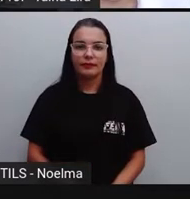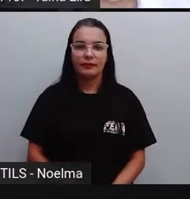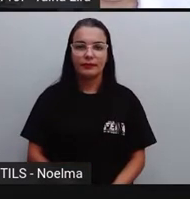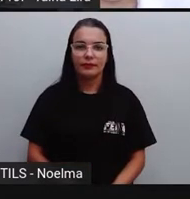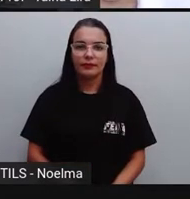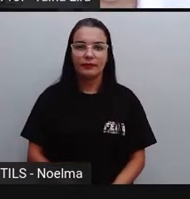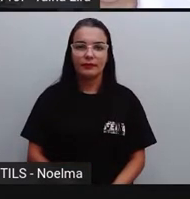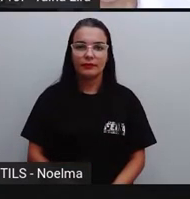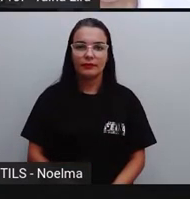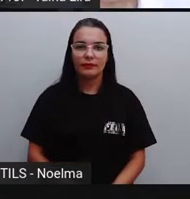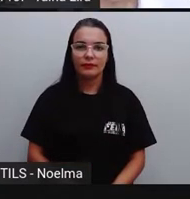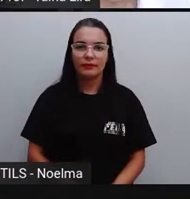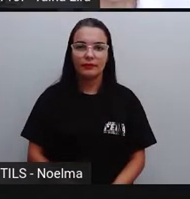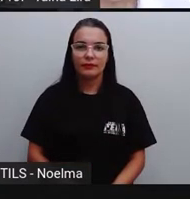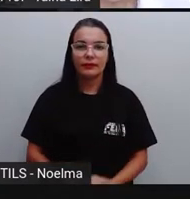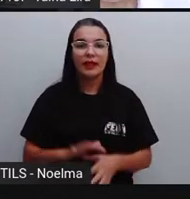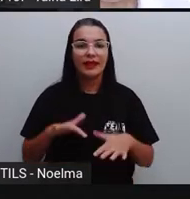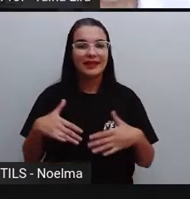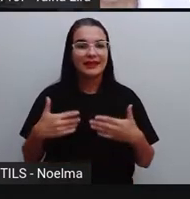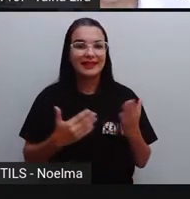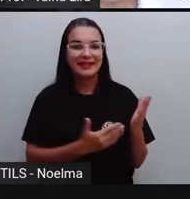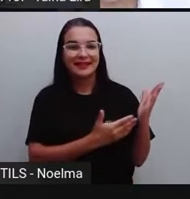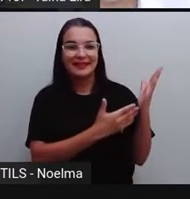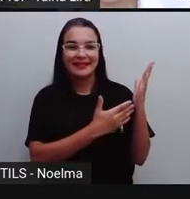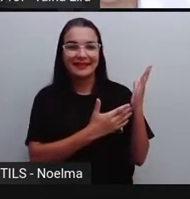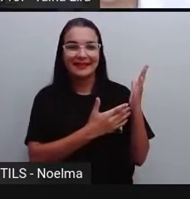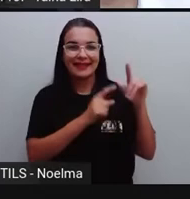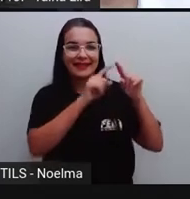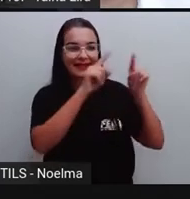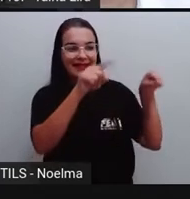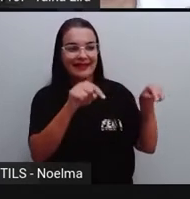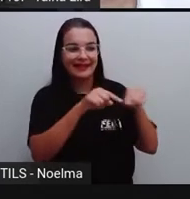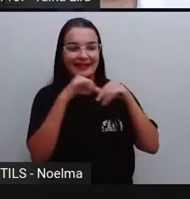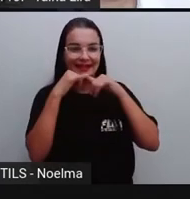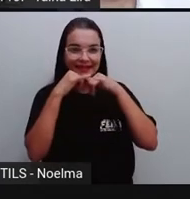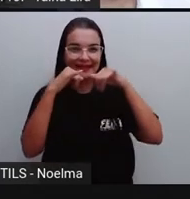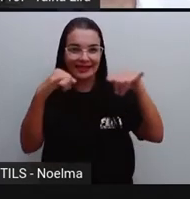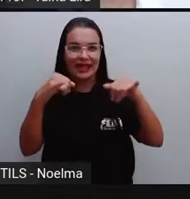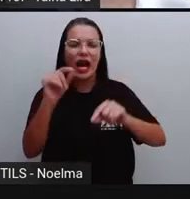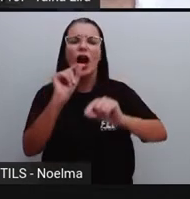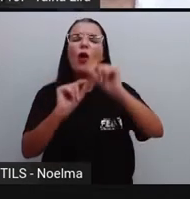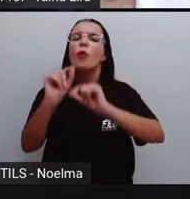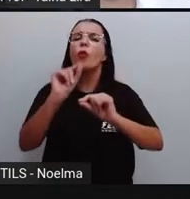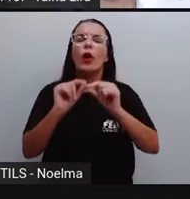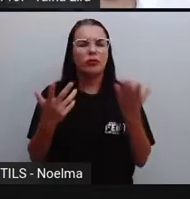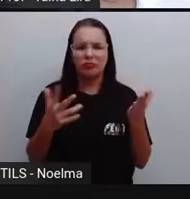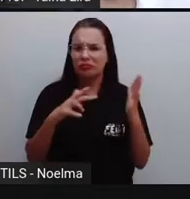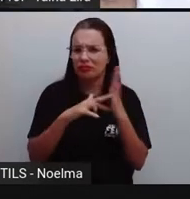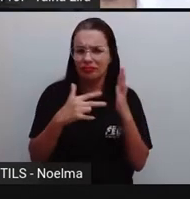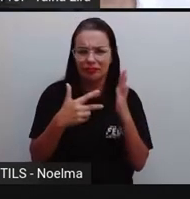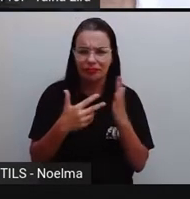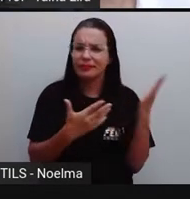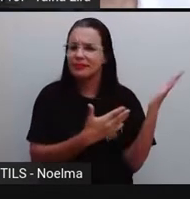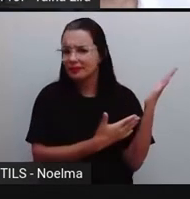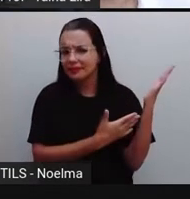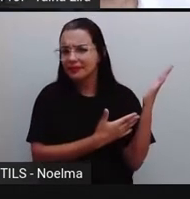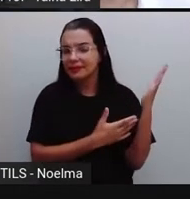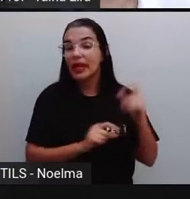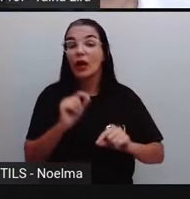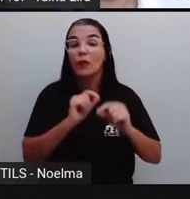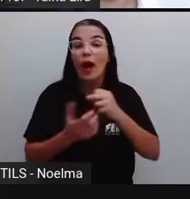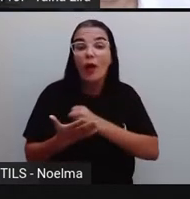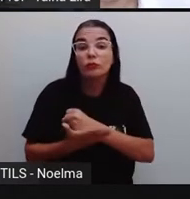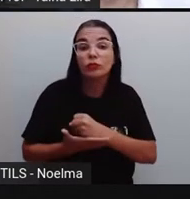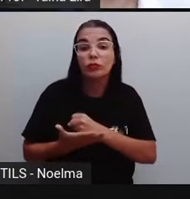Então, olha lá, cartaz publicitário. O que é o cartaz publicitário? Então, vamos rever? É